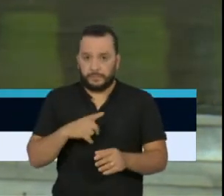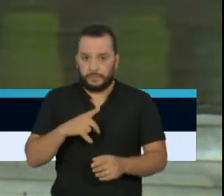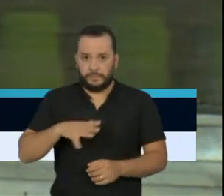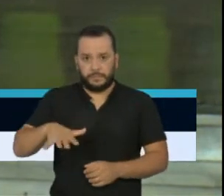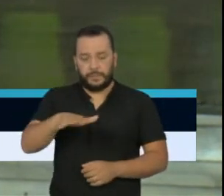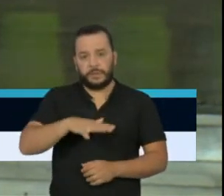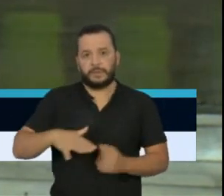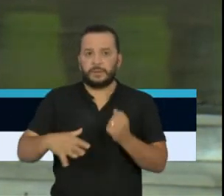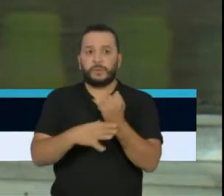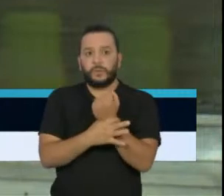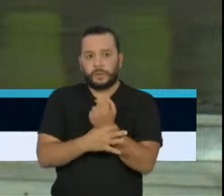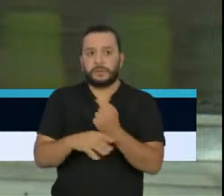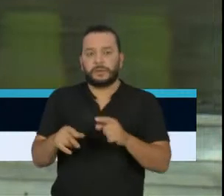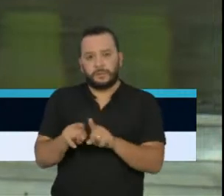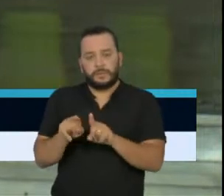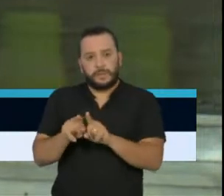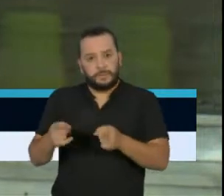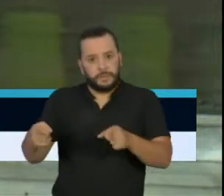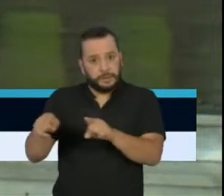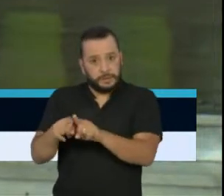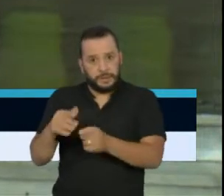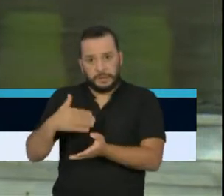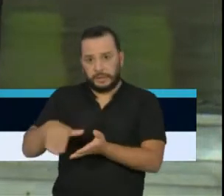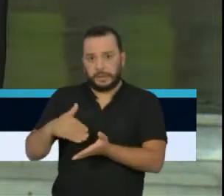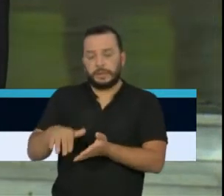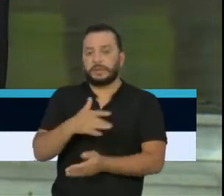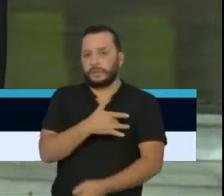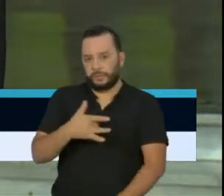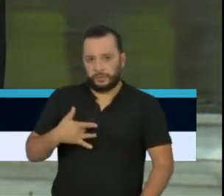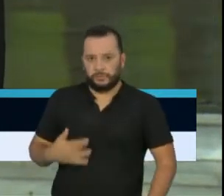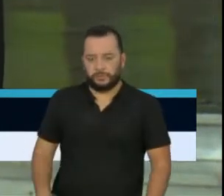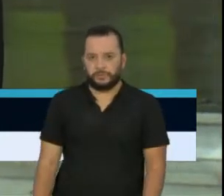segurança urbana, seja em conjunto com a Secretaria de Saúde.